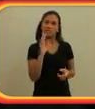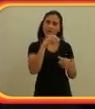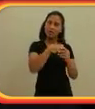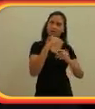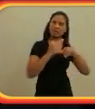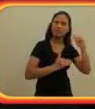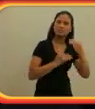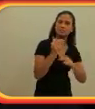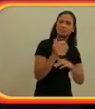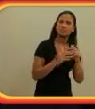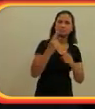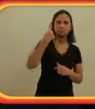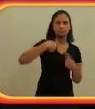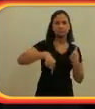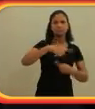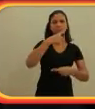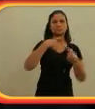funcionavam